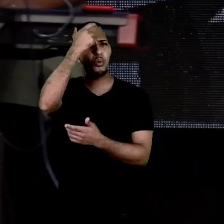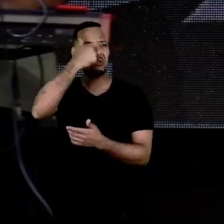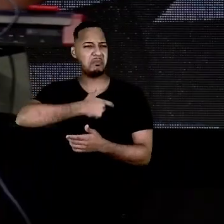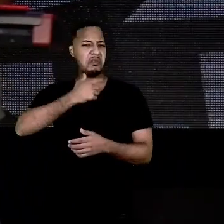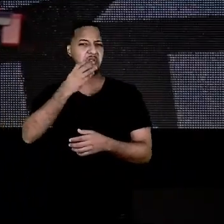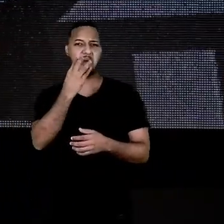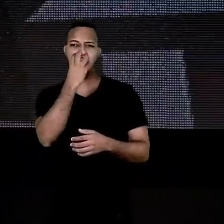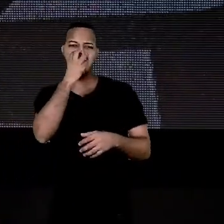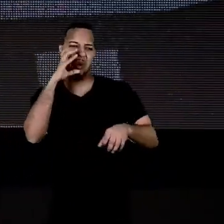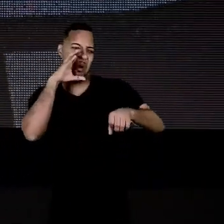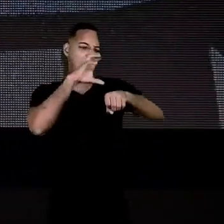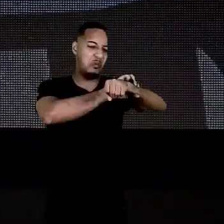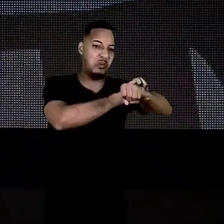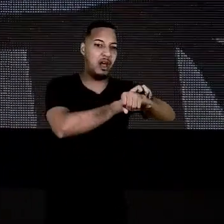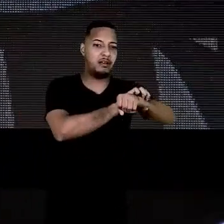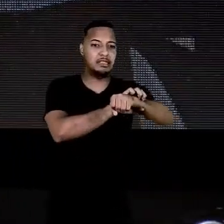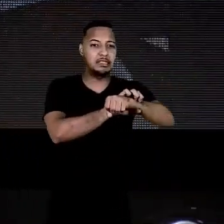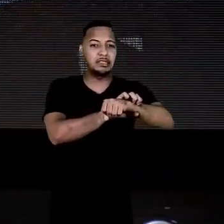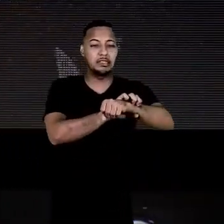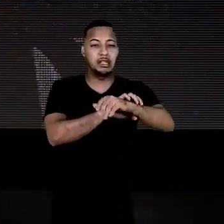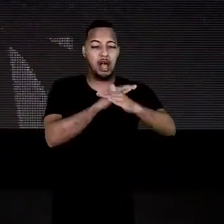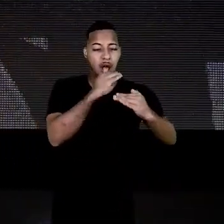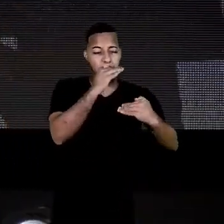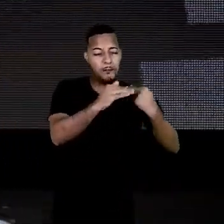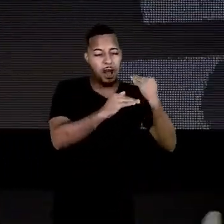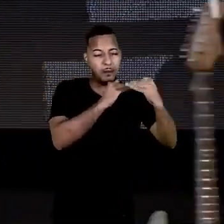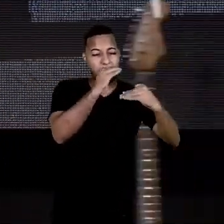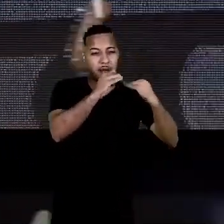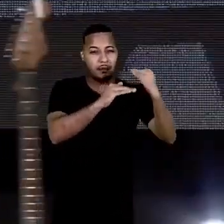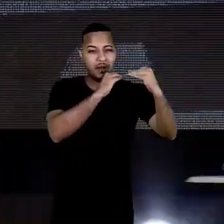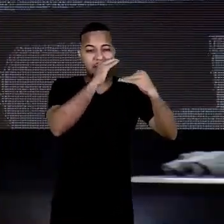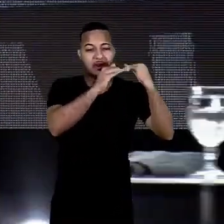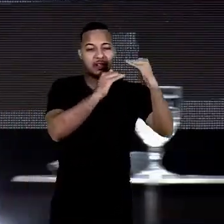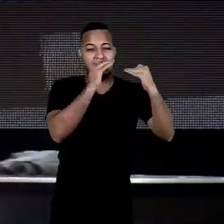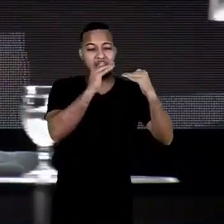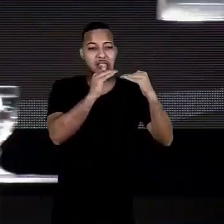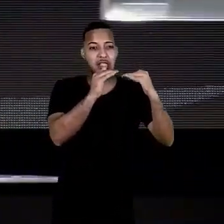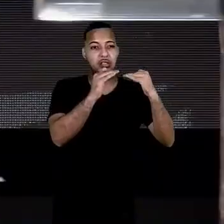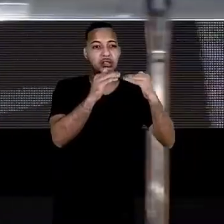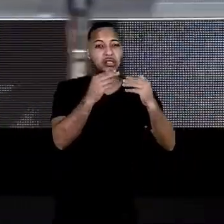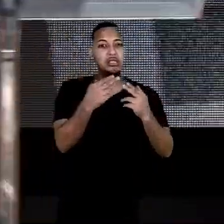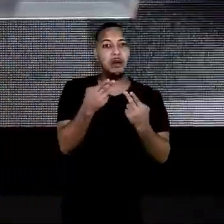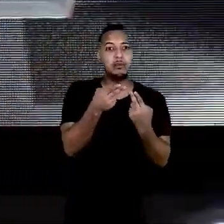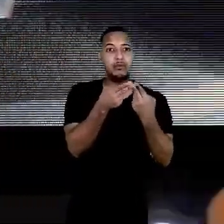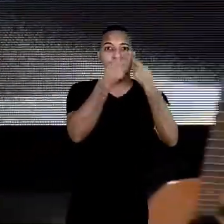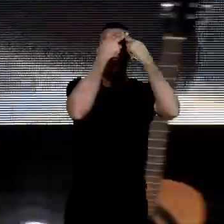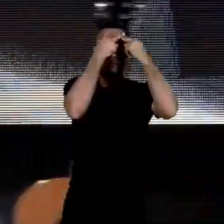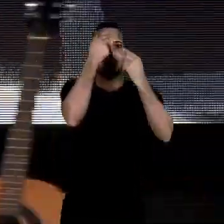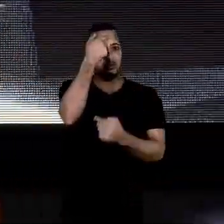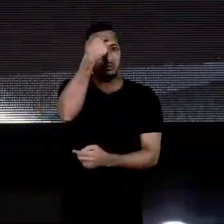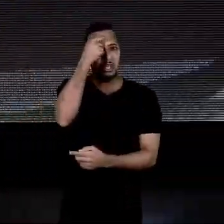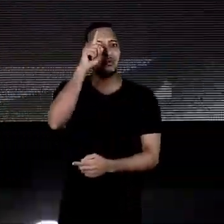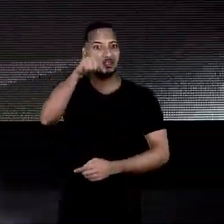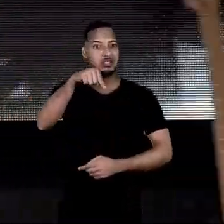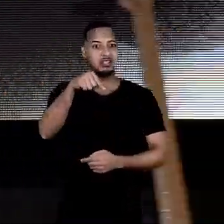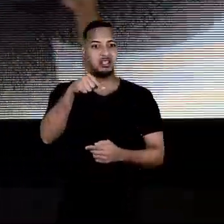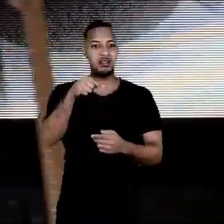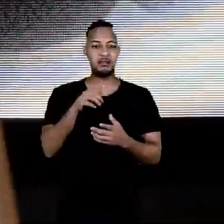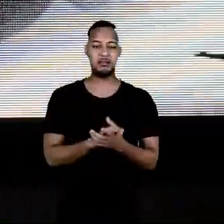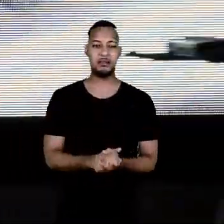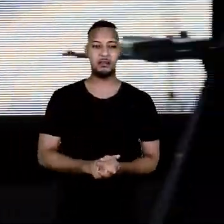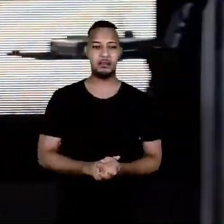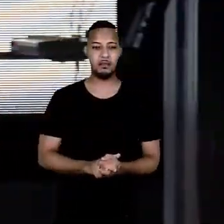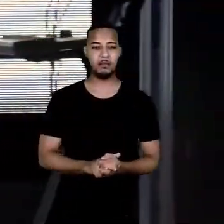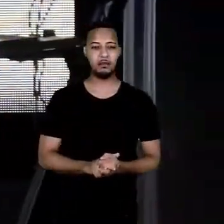cachorro, geralmente a pessoa, ela cria um trauma. Ou até mesmo uma pessoa